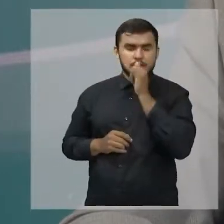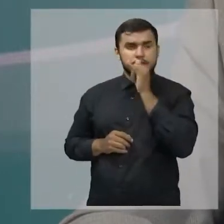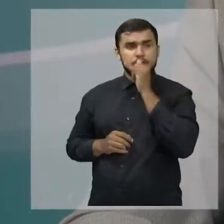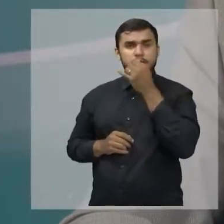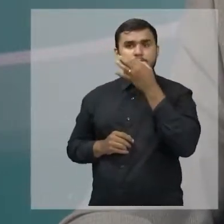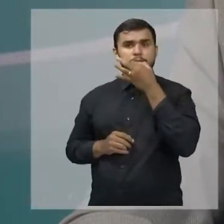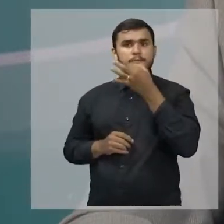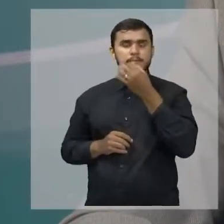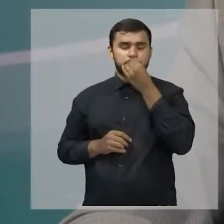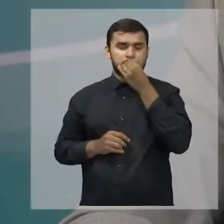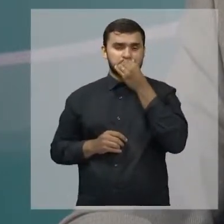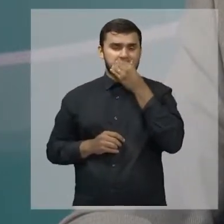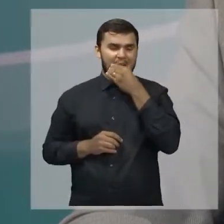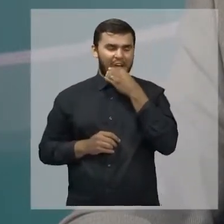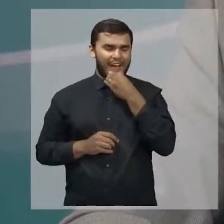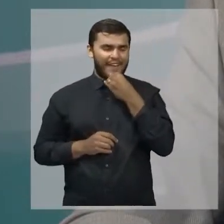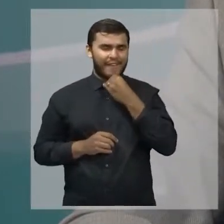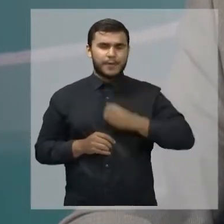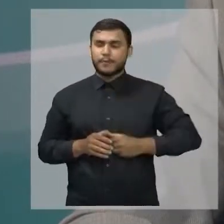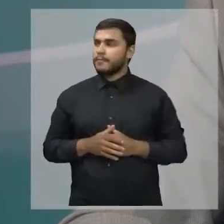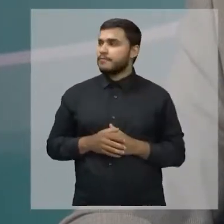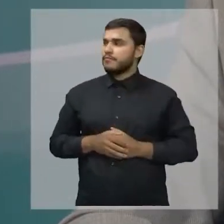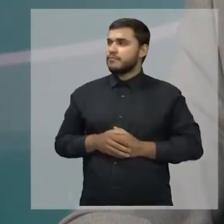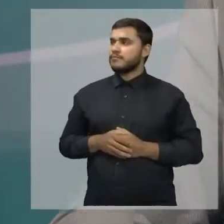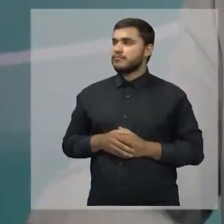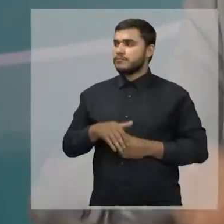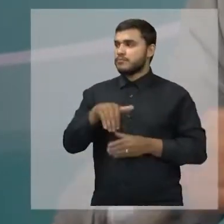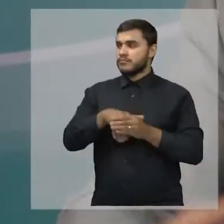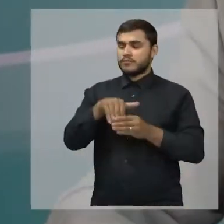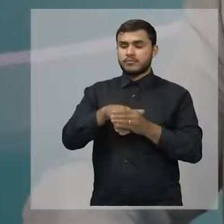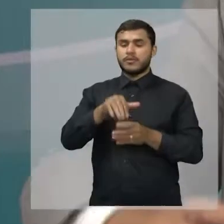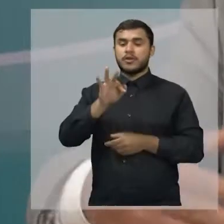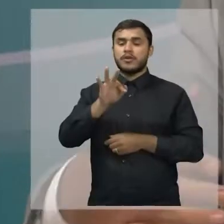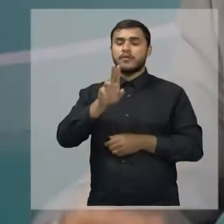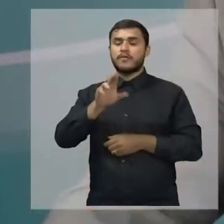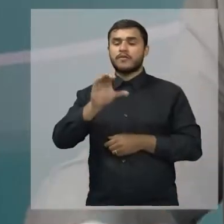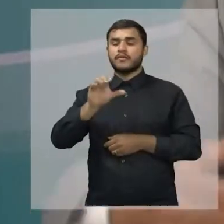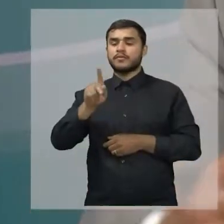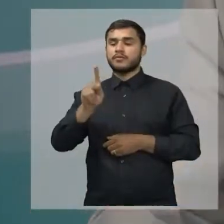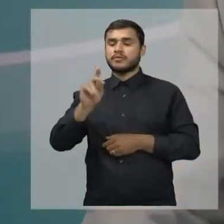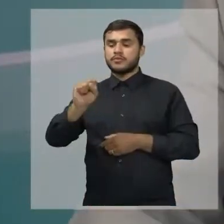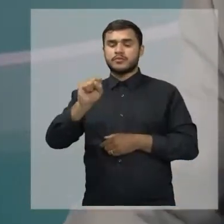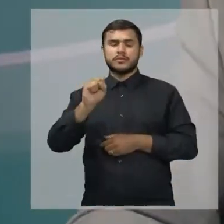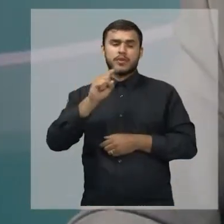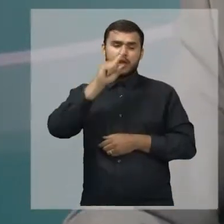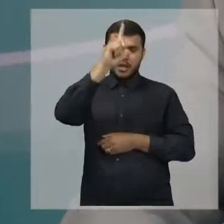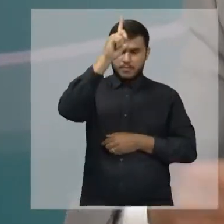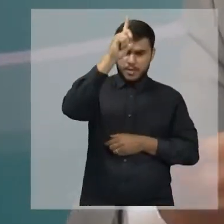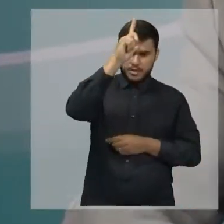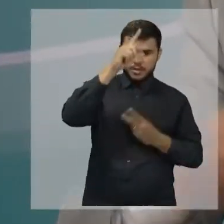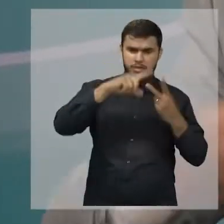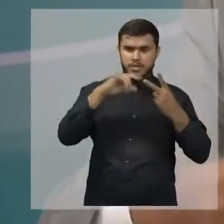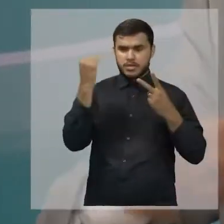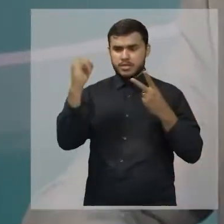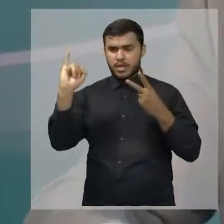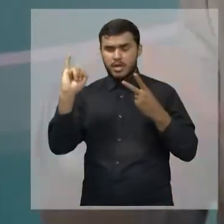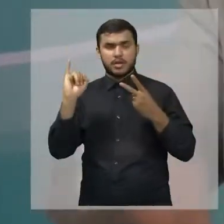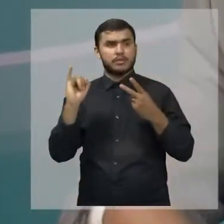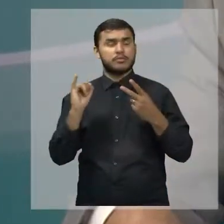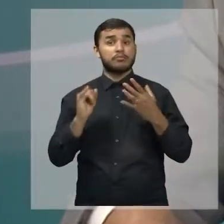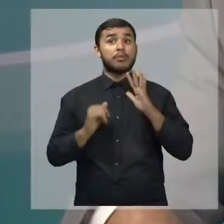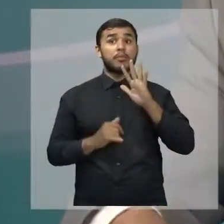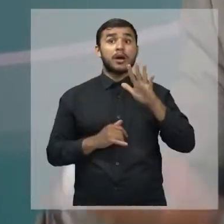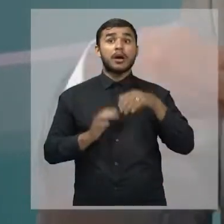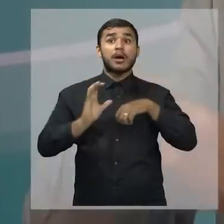voto do ministro Fux. Ele falou da Alemanha, falou da Itália, falou de todos os países. Mas a Constituição que a gente está falando